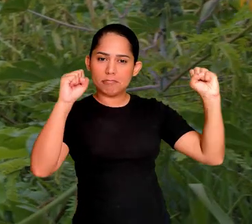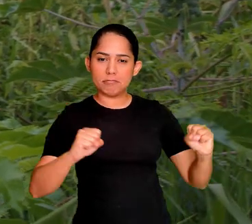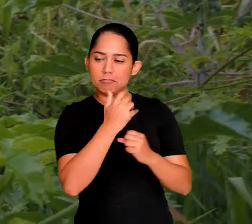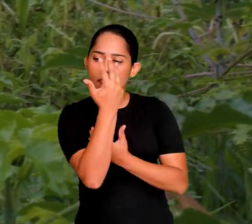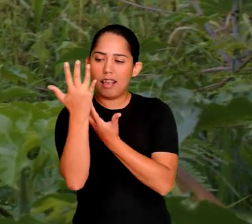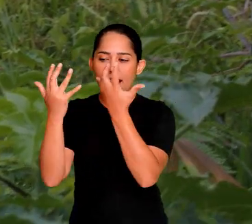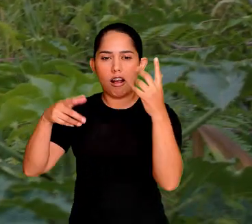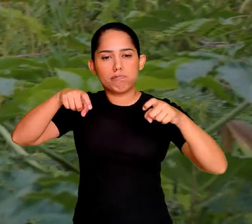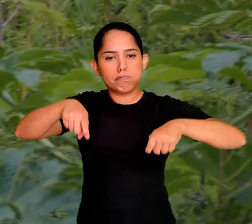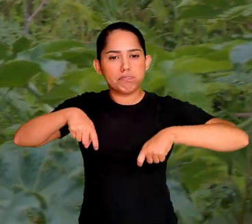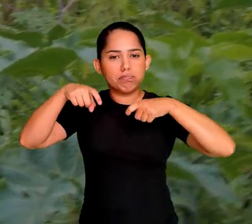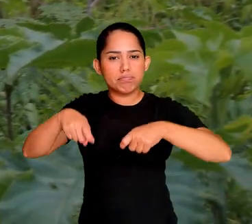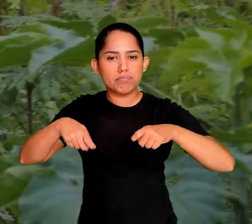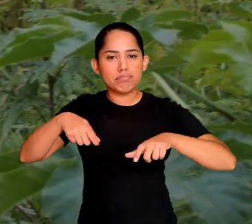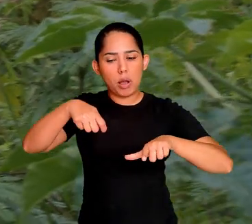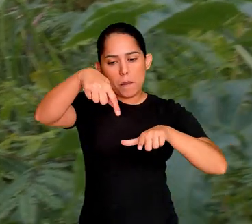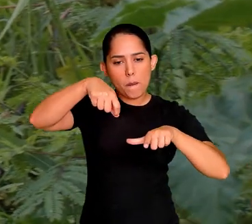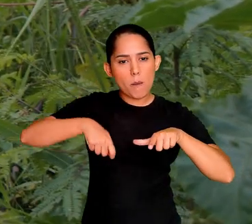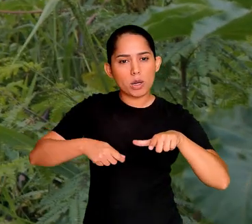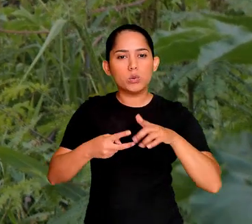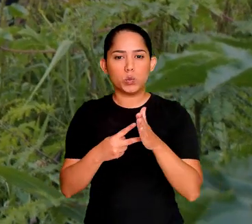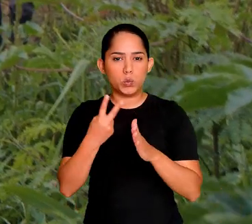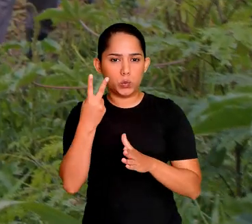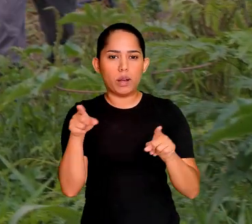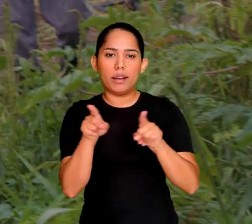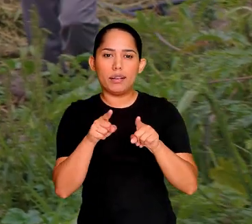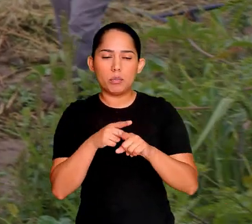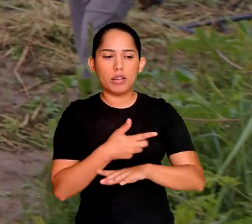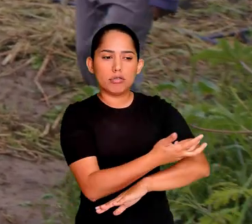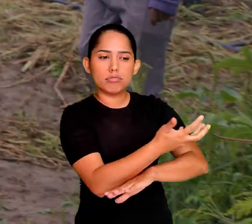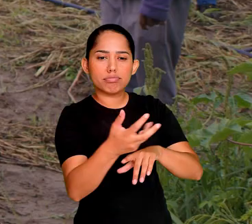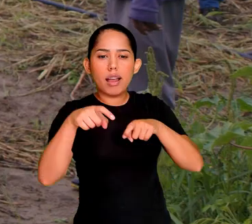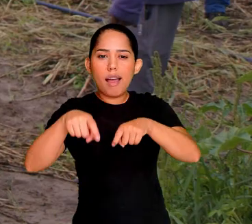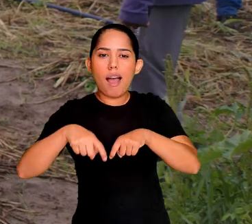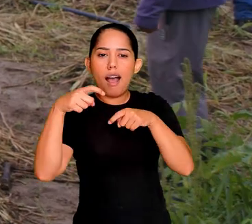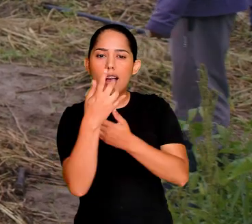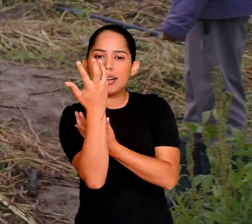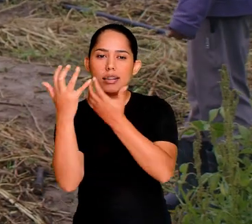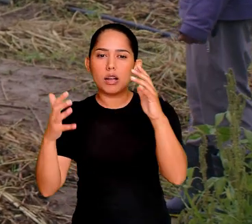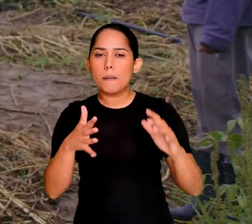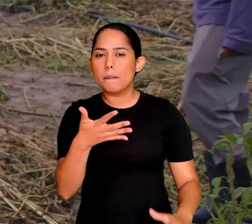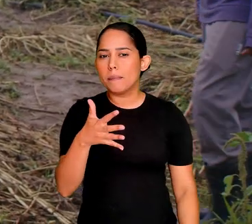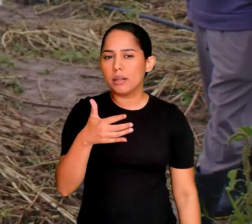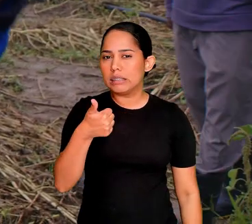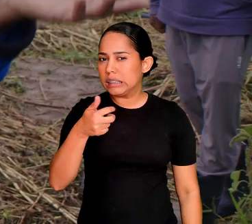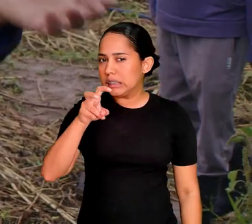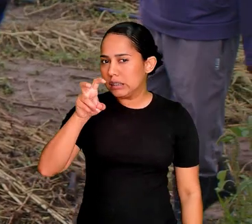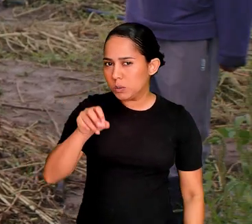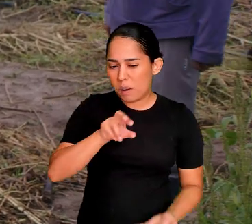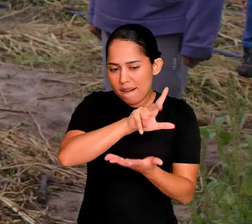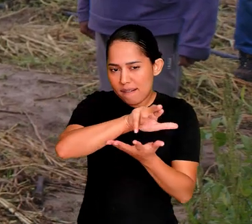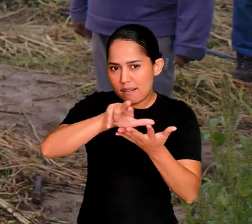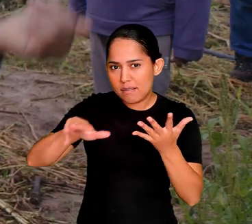agroflorestal plantado de 2 vezes, né? E o quintal agroflorestal aqui também. Que tem, assim, mais de 150